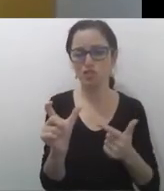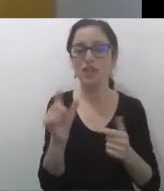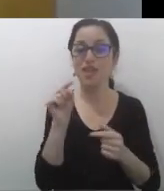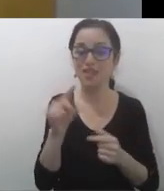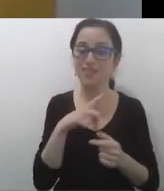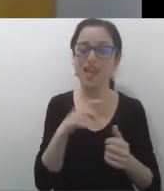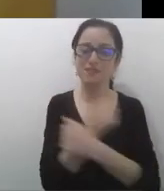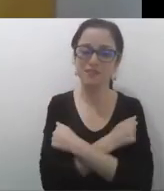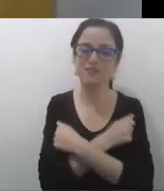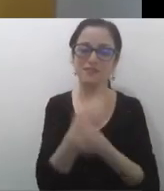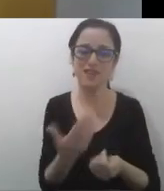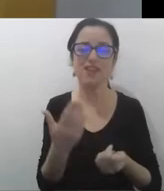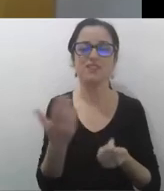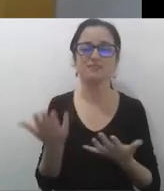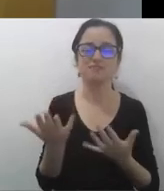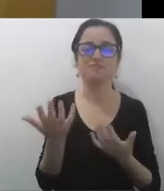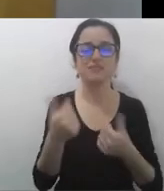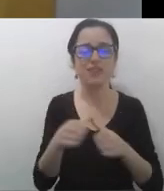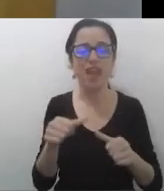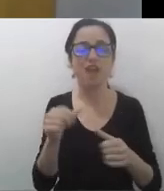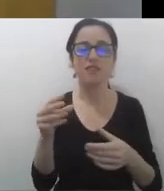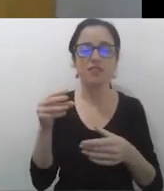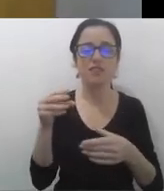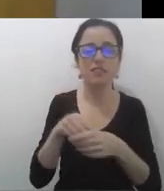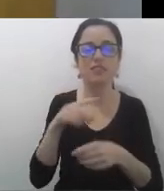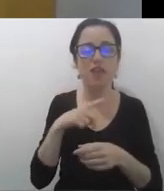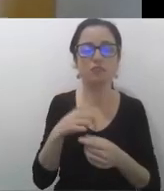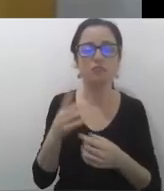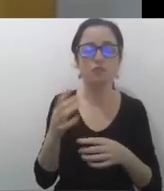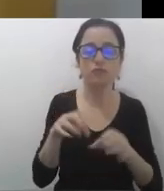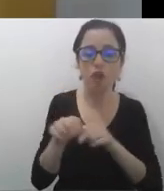né? Há esse abraçar por parte